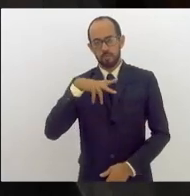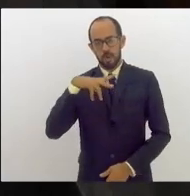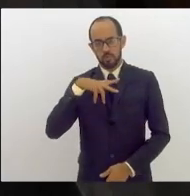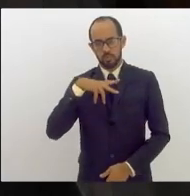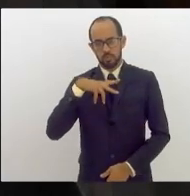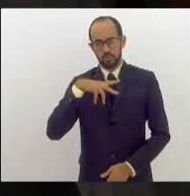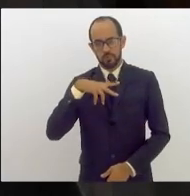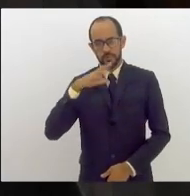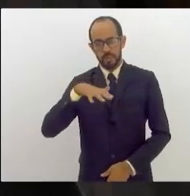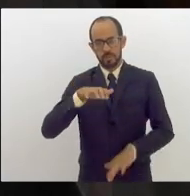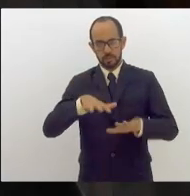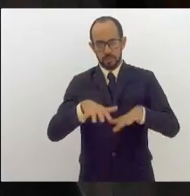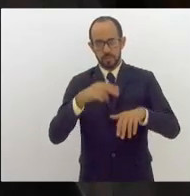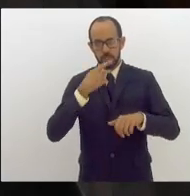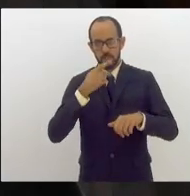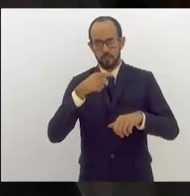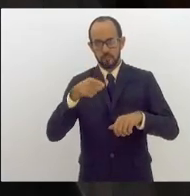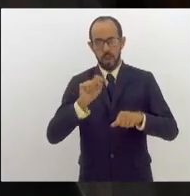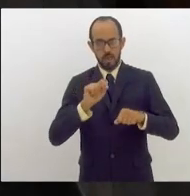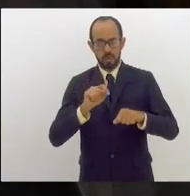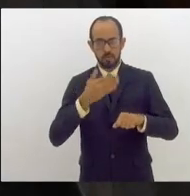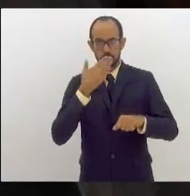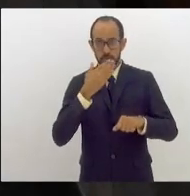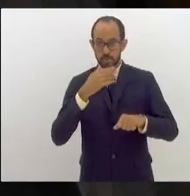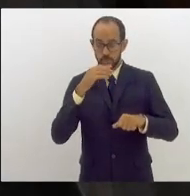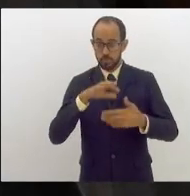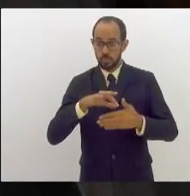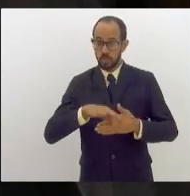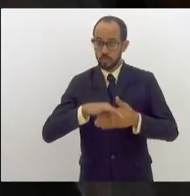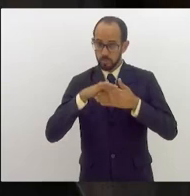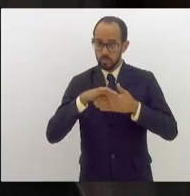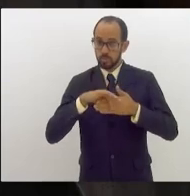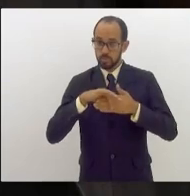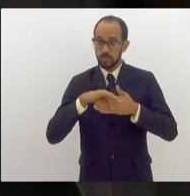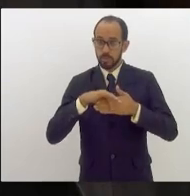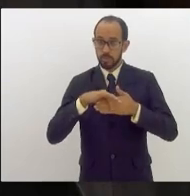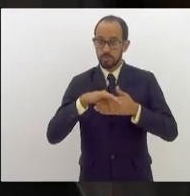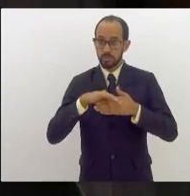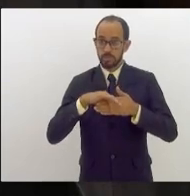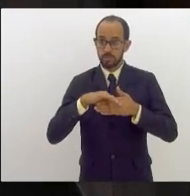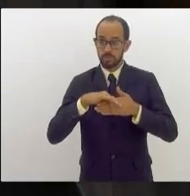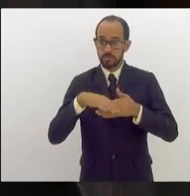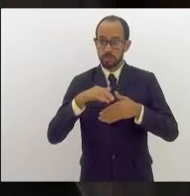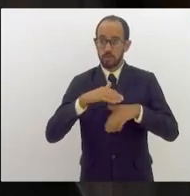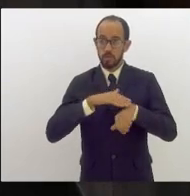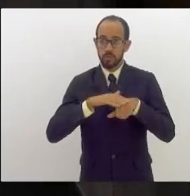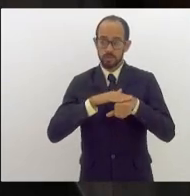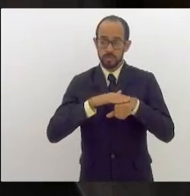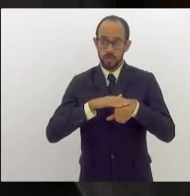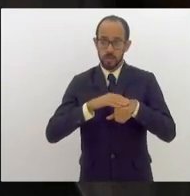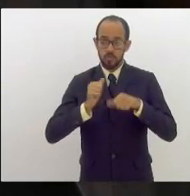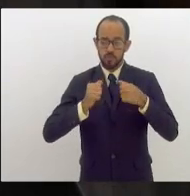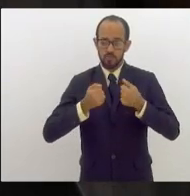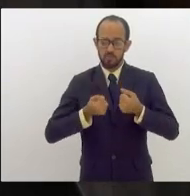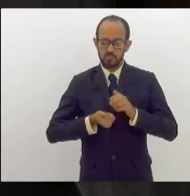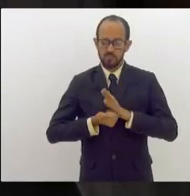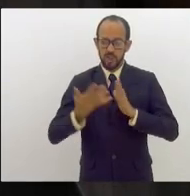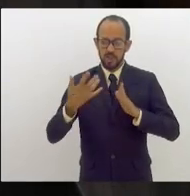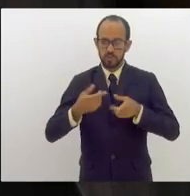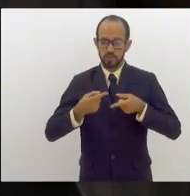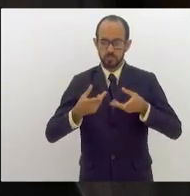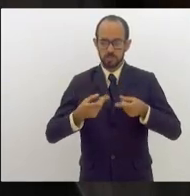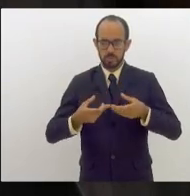solicitando as autoridades estou atento ao tema falei com muitos Comerciantes associações comerciais do centro da cidade de ontem